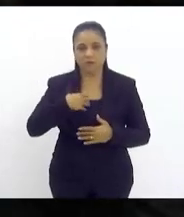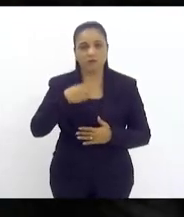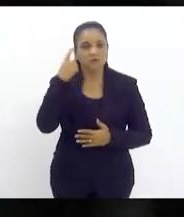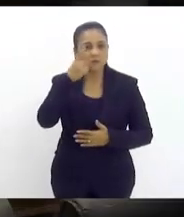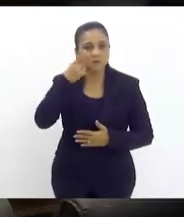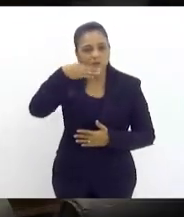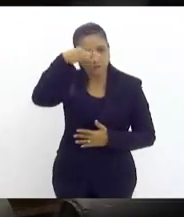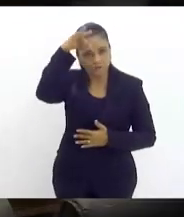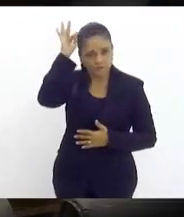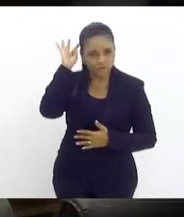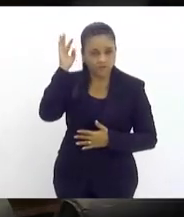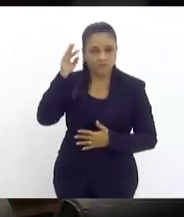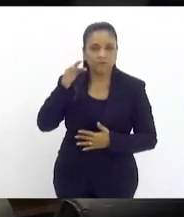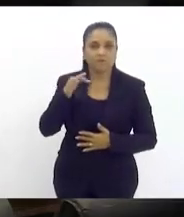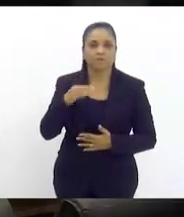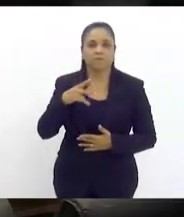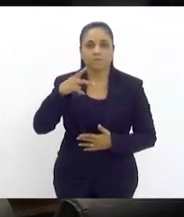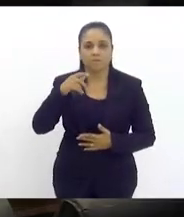por favor.